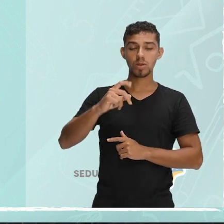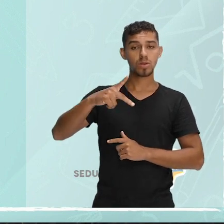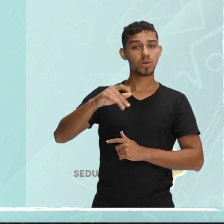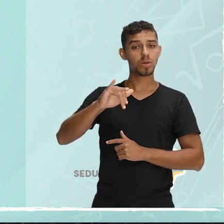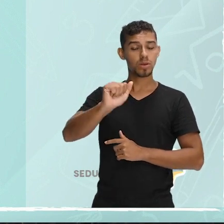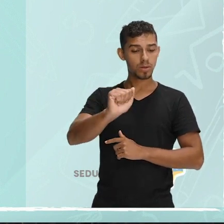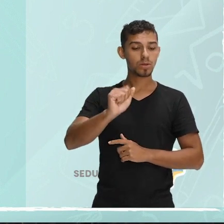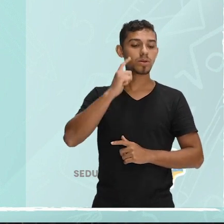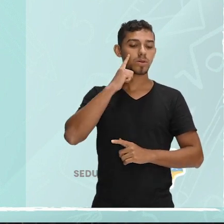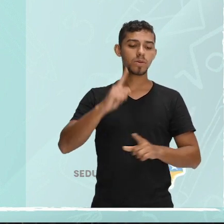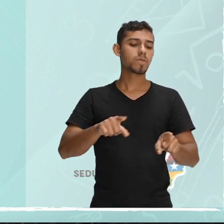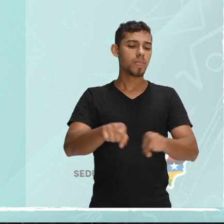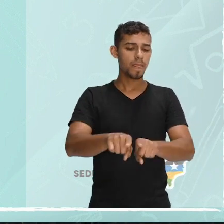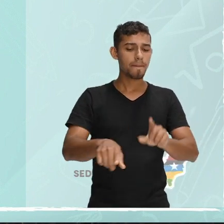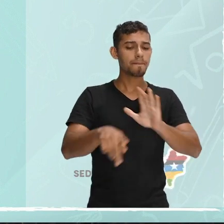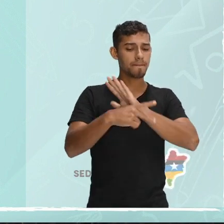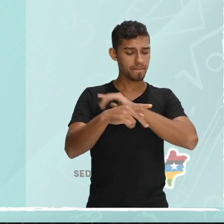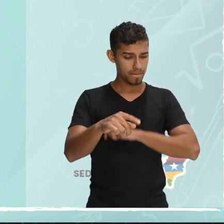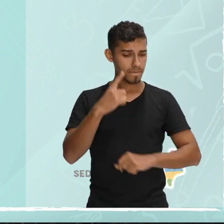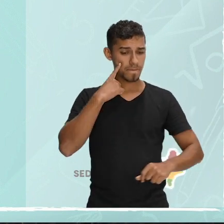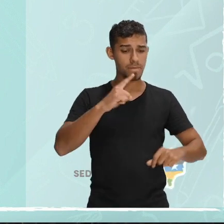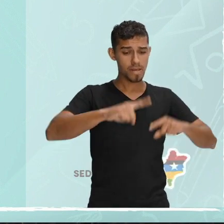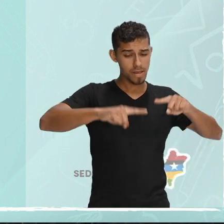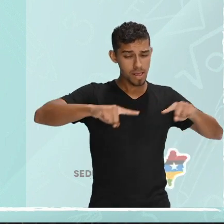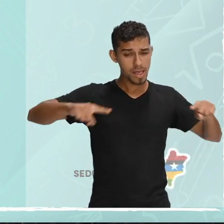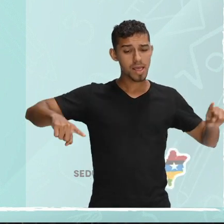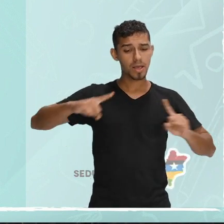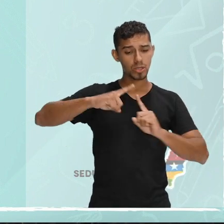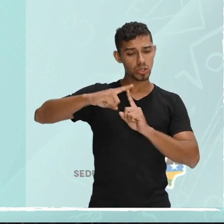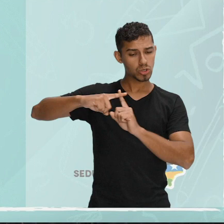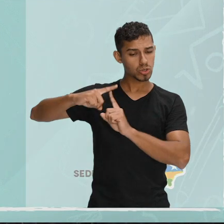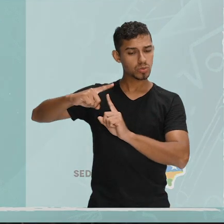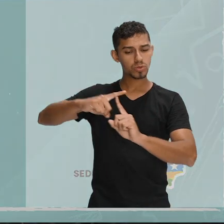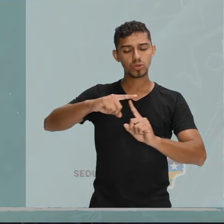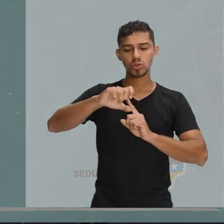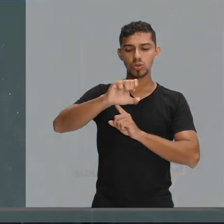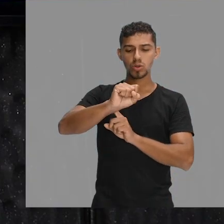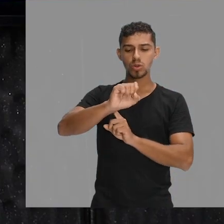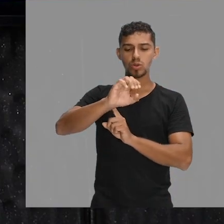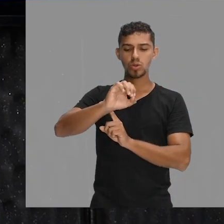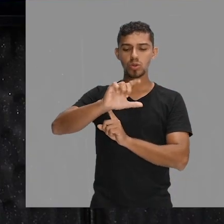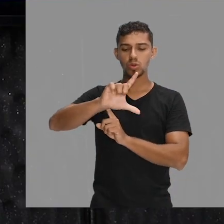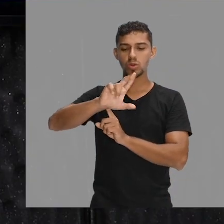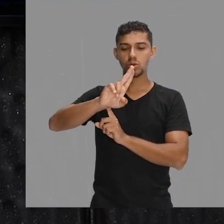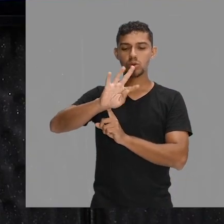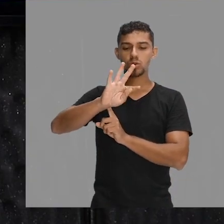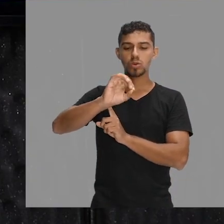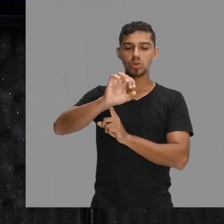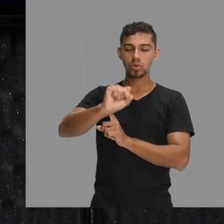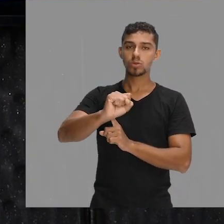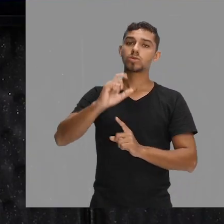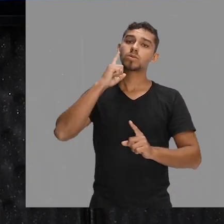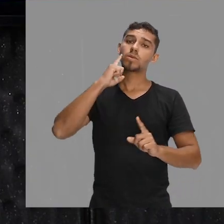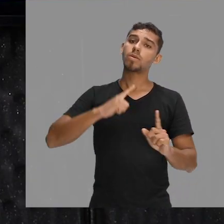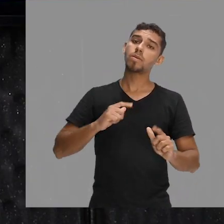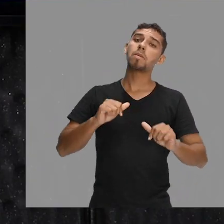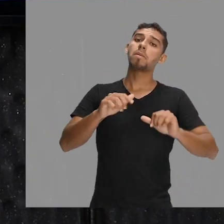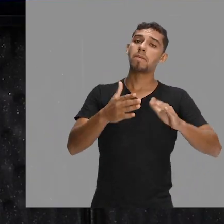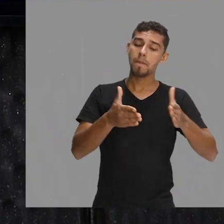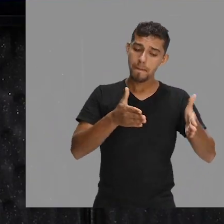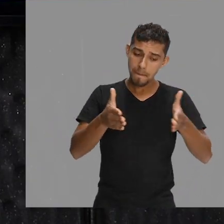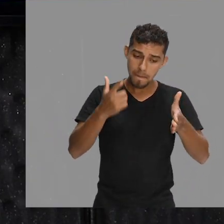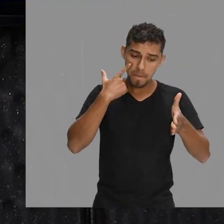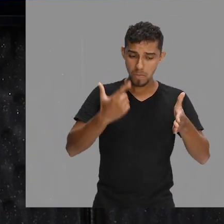falar sobre os diversos tipos de solutos que podemos encontrar em uma solução. Aí nós vamos trabalhar a tonoscopia